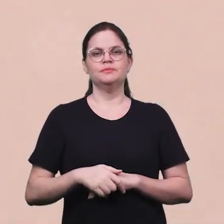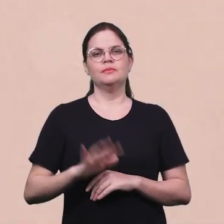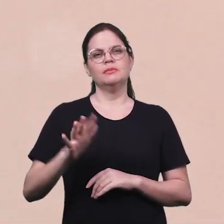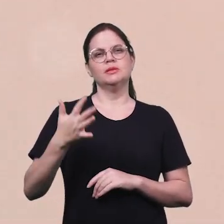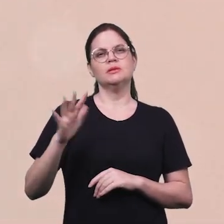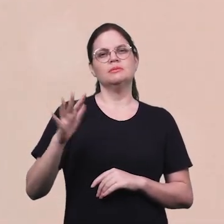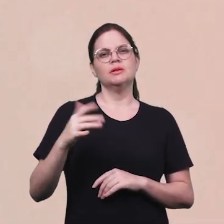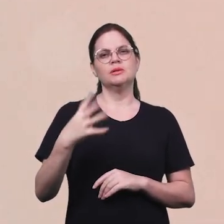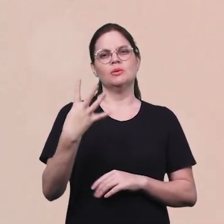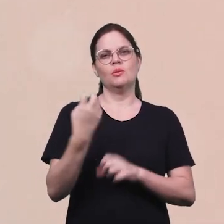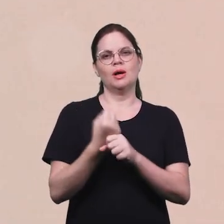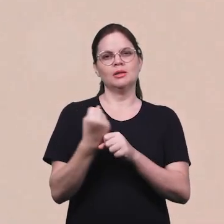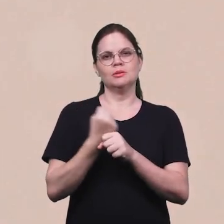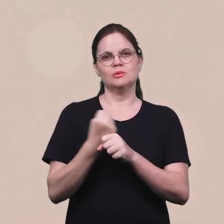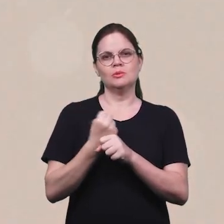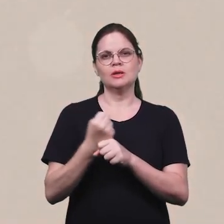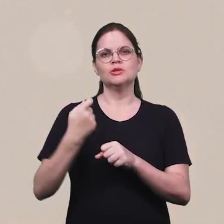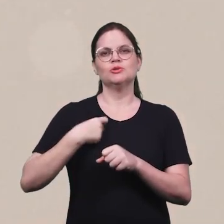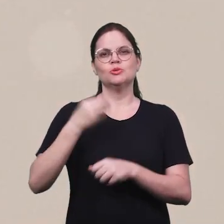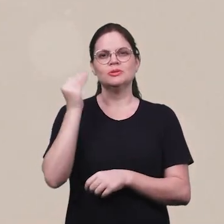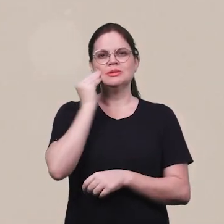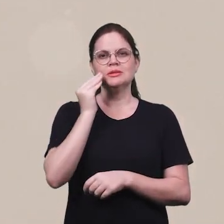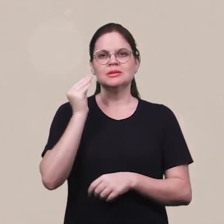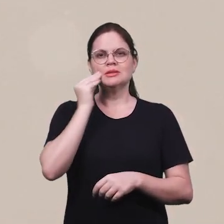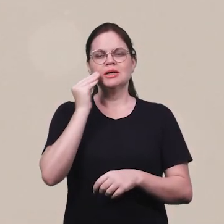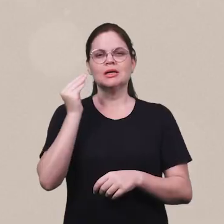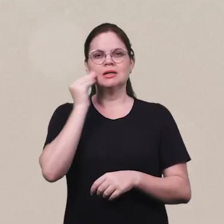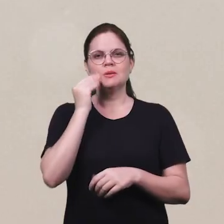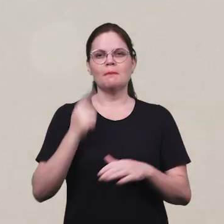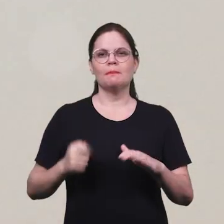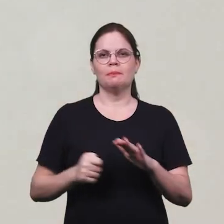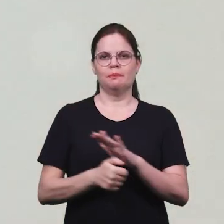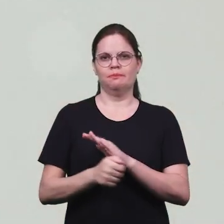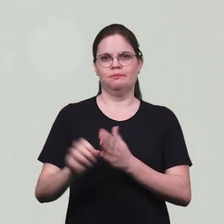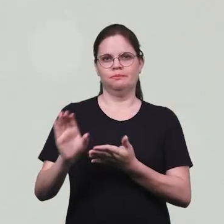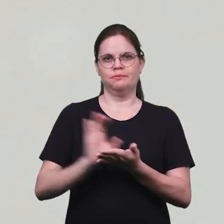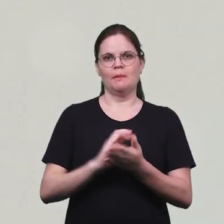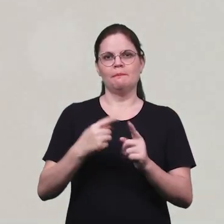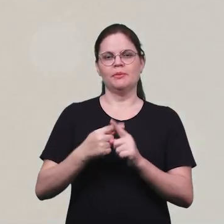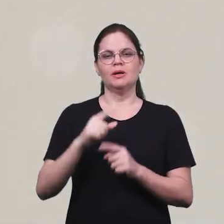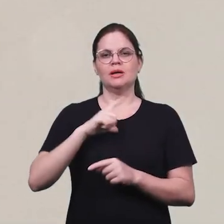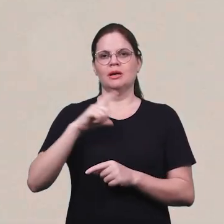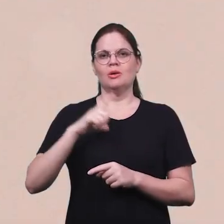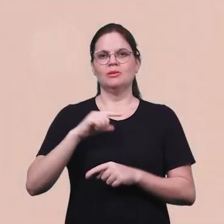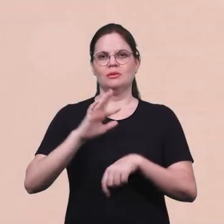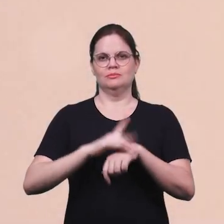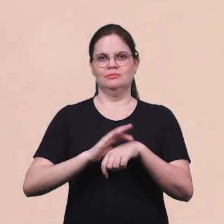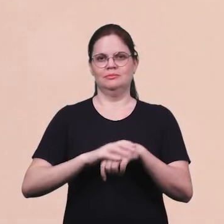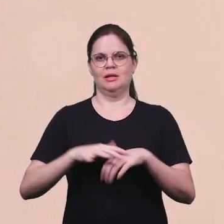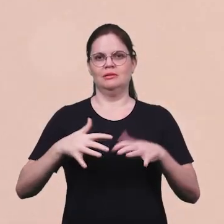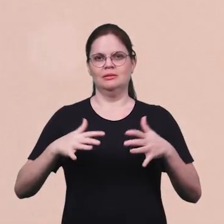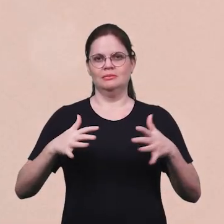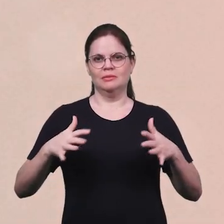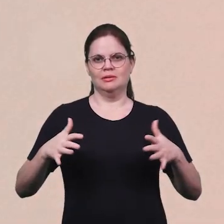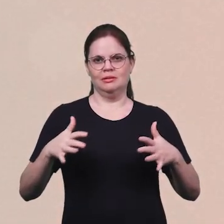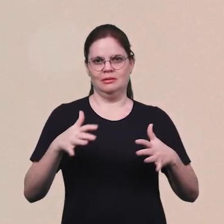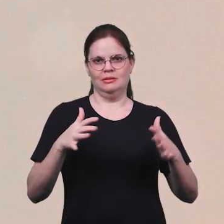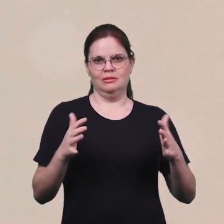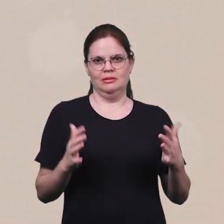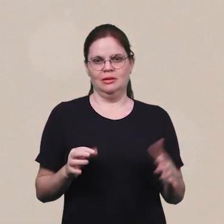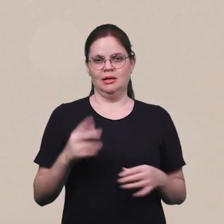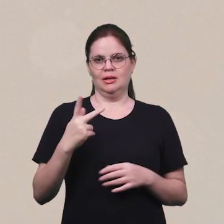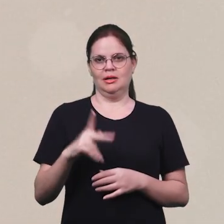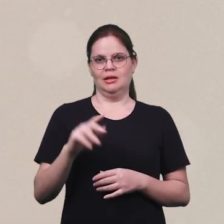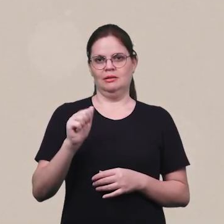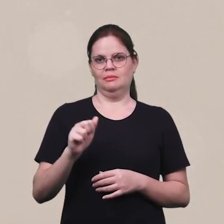Há 4 anos eu estou lutando com um benefício porque eu sou portadora de Parkinson e não tenho mais condição de trabalhar